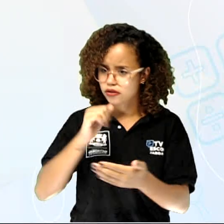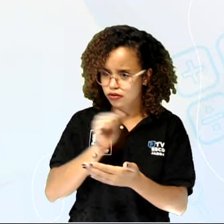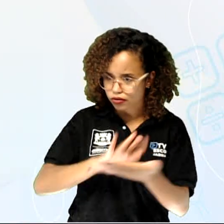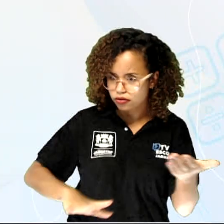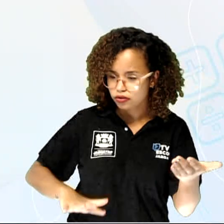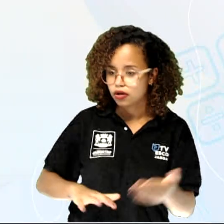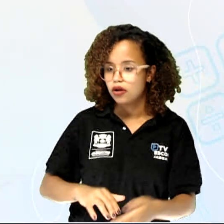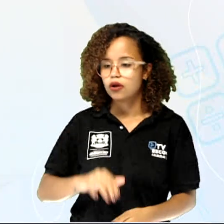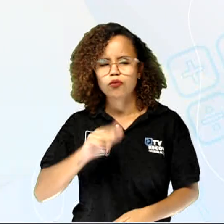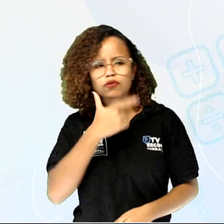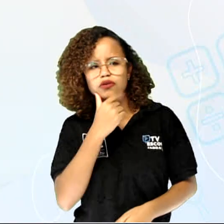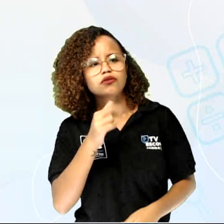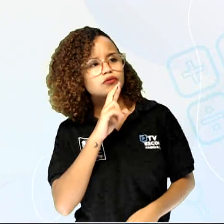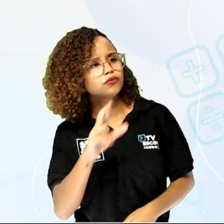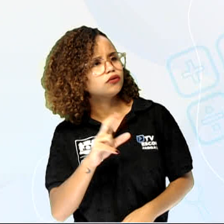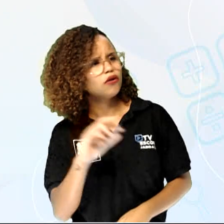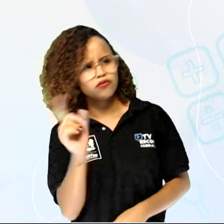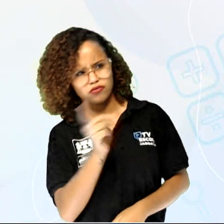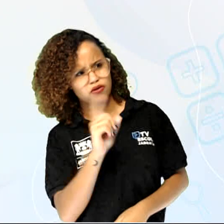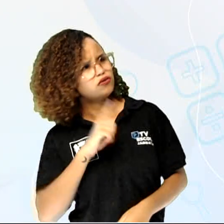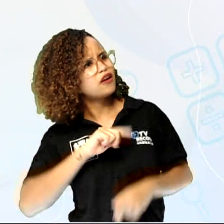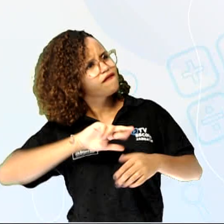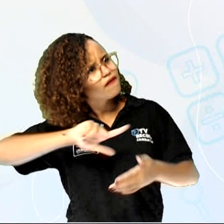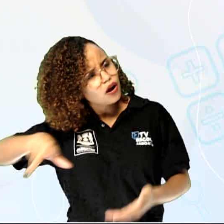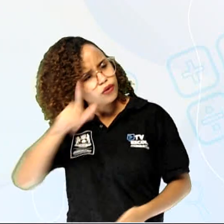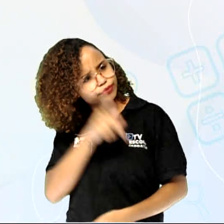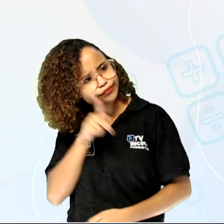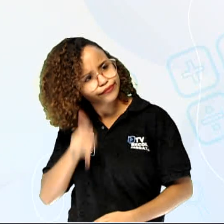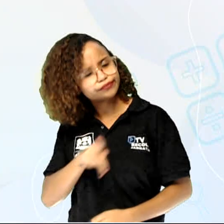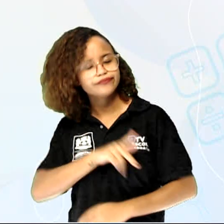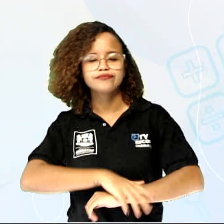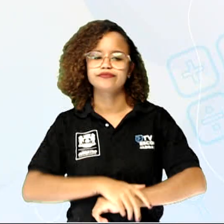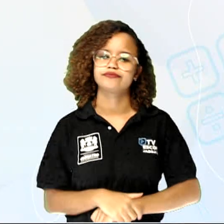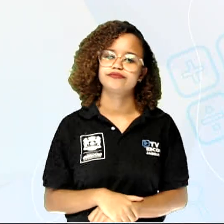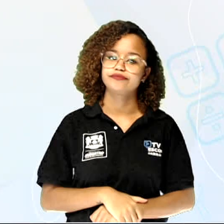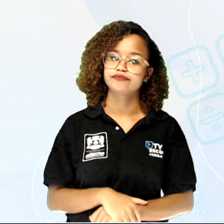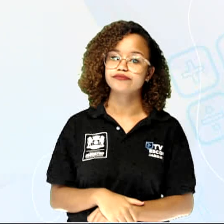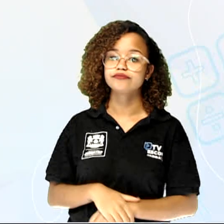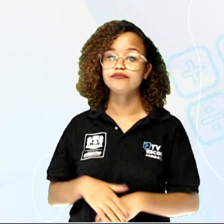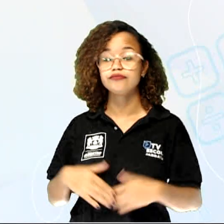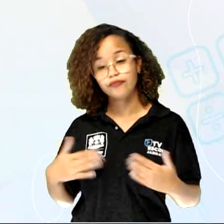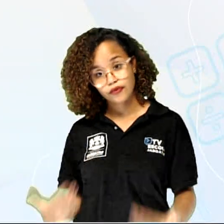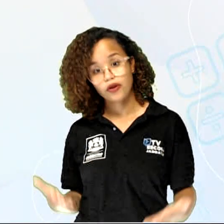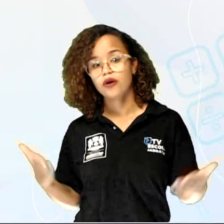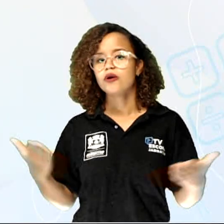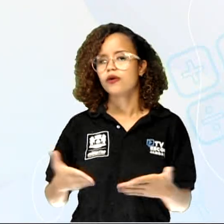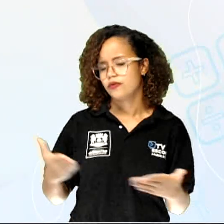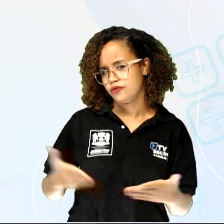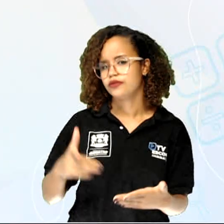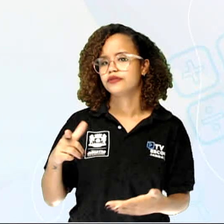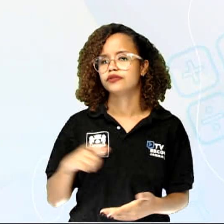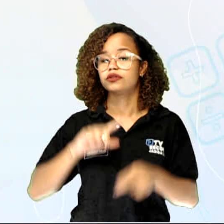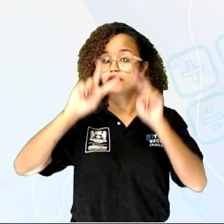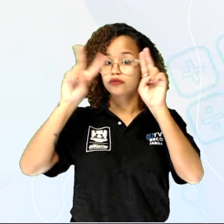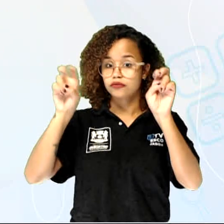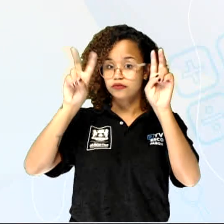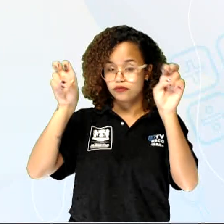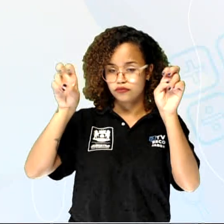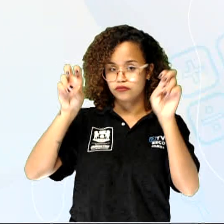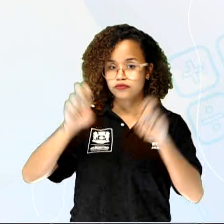Joãozinho responde: Não, temos vários professores. Aí vamos para cá, em cima, né, o título da